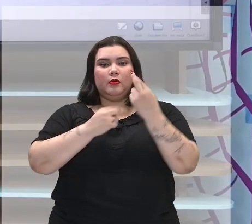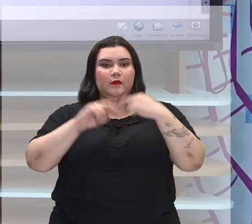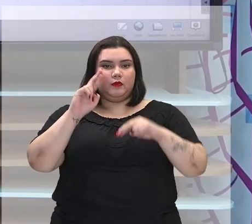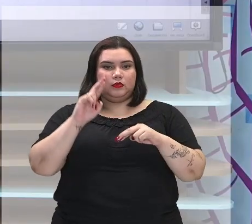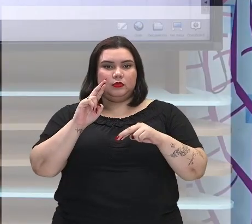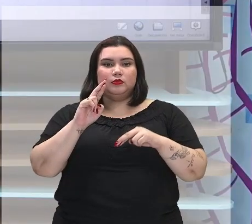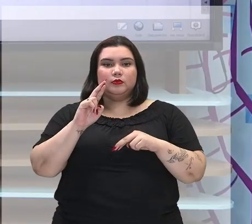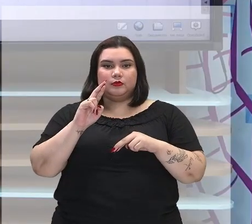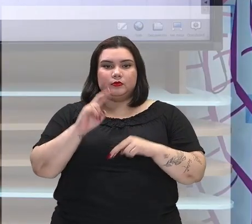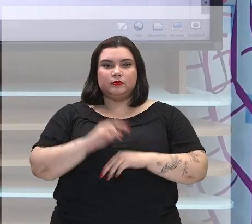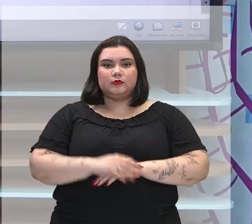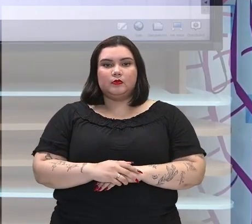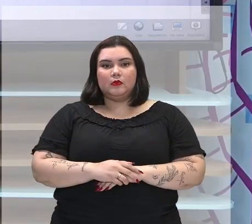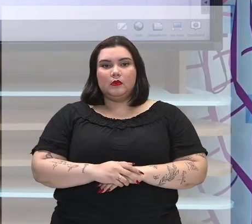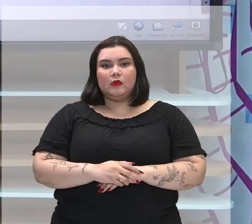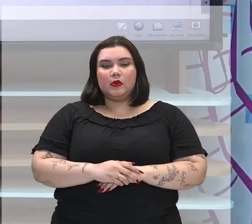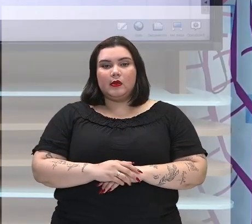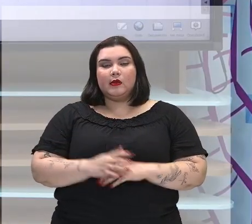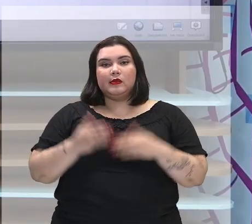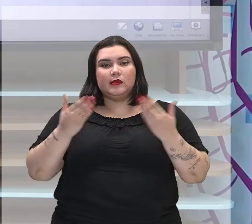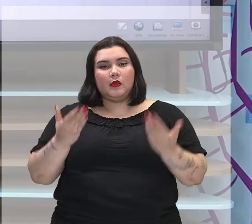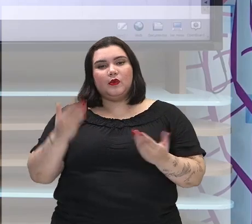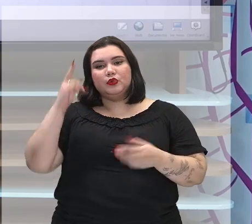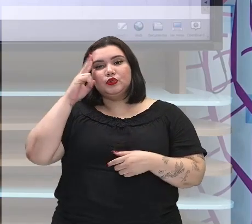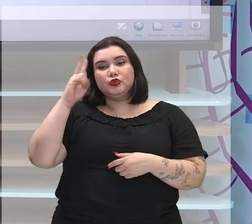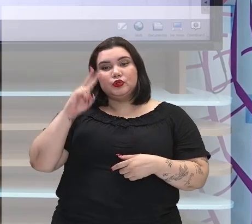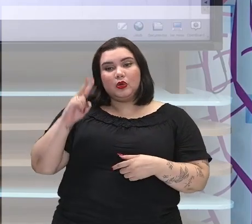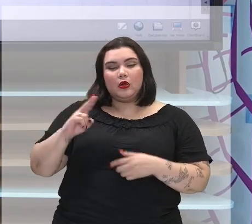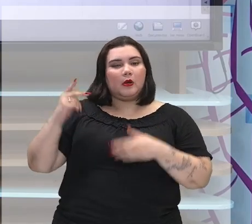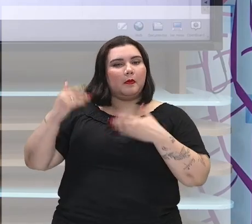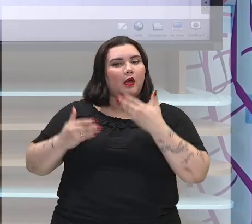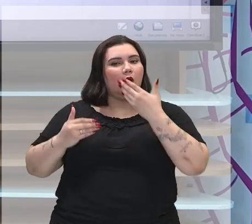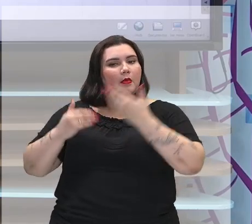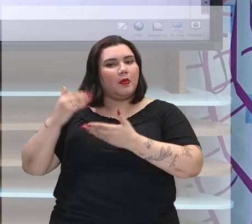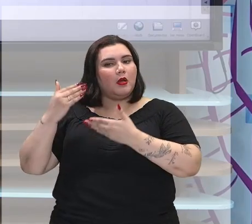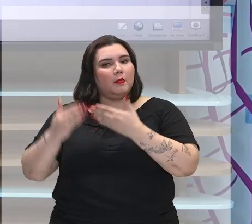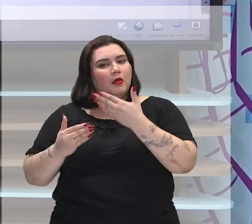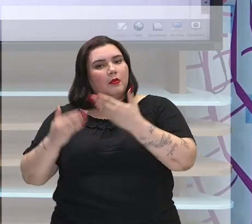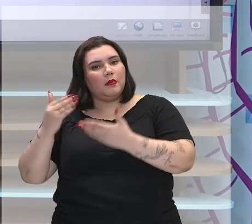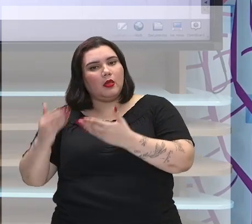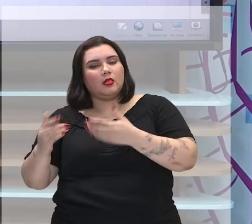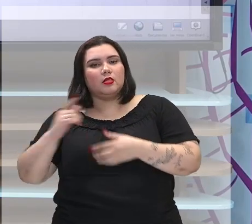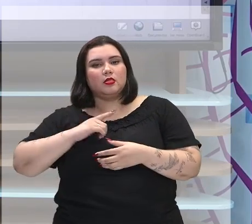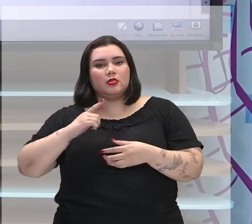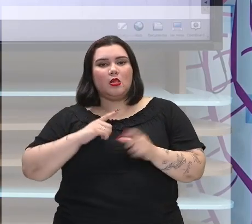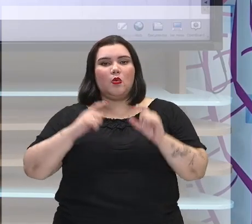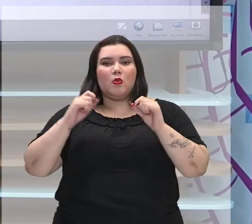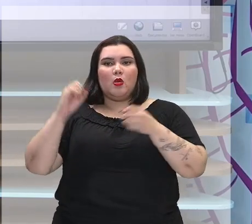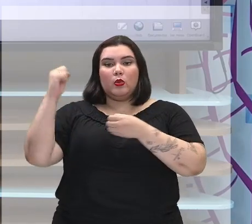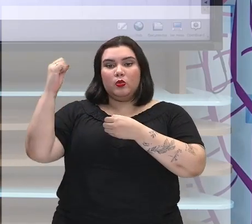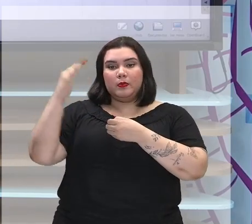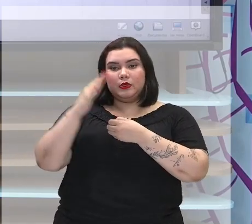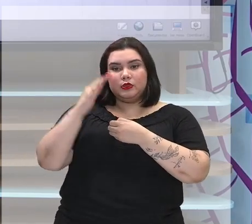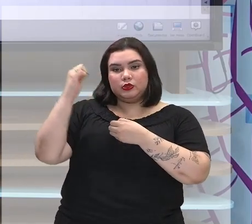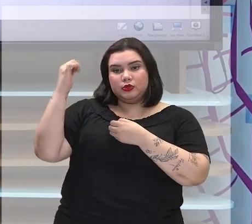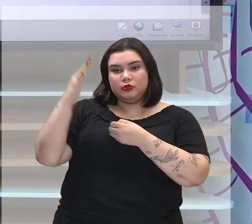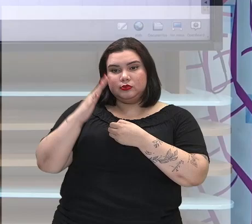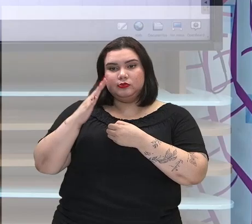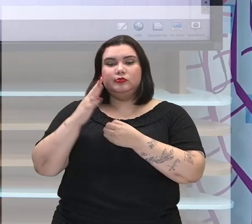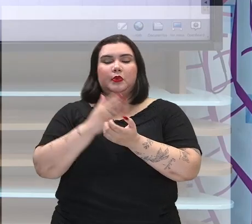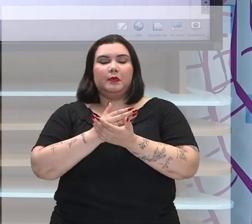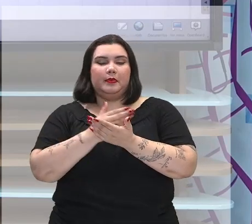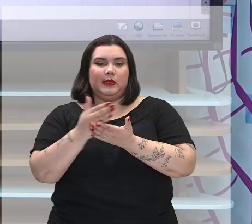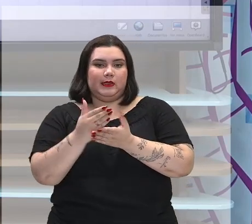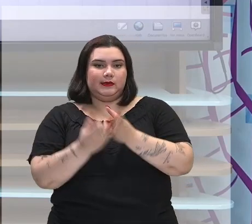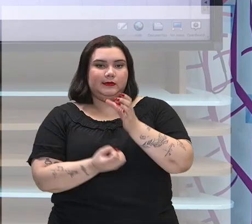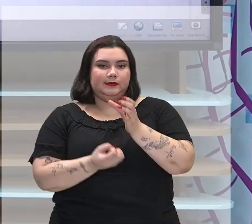revoluções. Lembrando que, com o passar da história, você tem os ideais iluministas sendo implementados, né, e